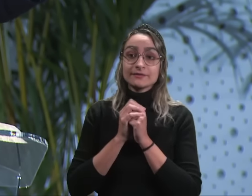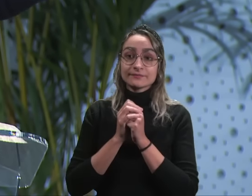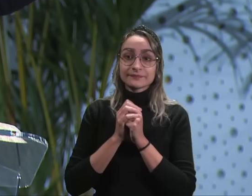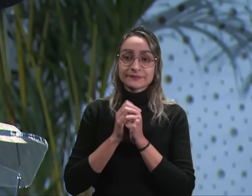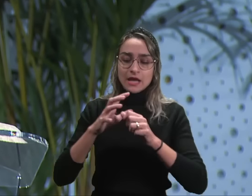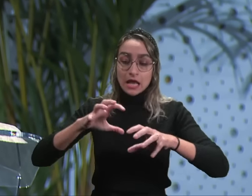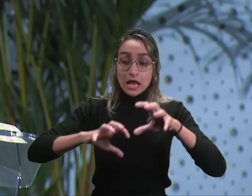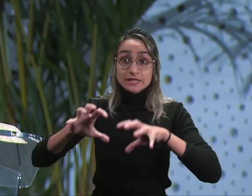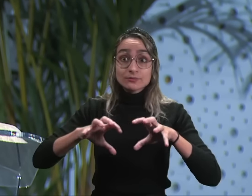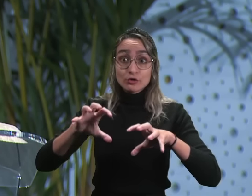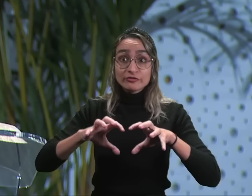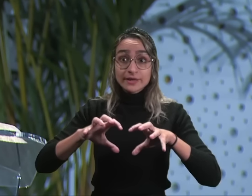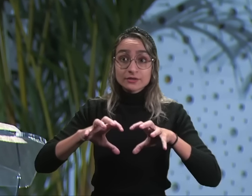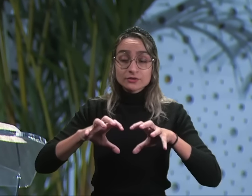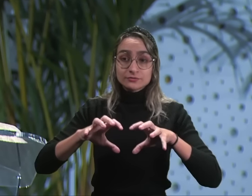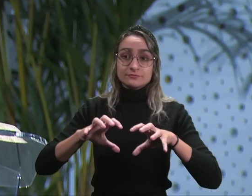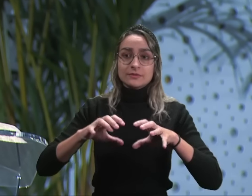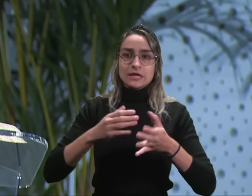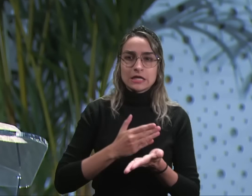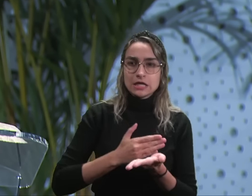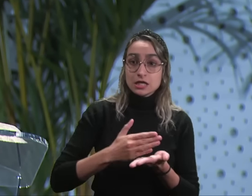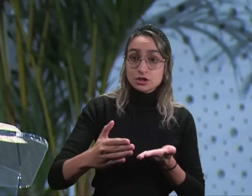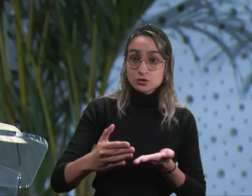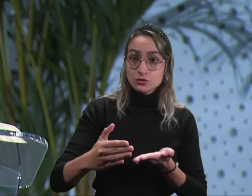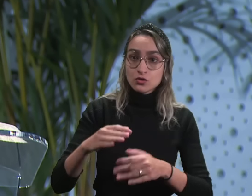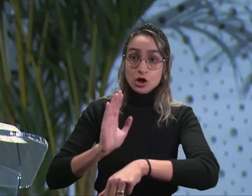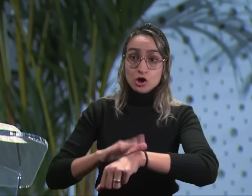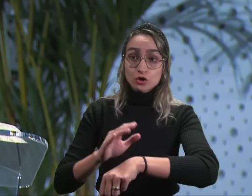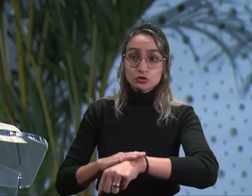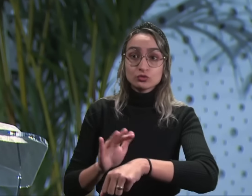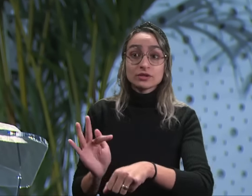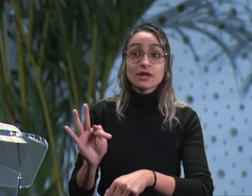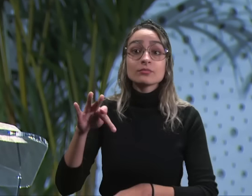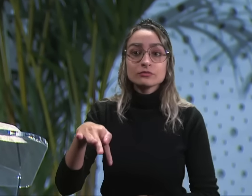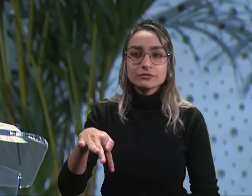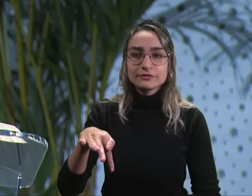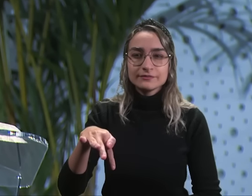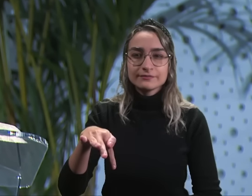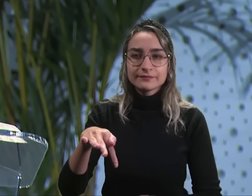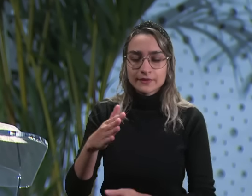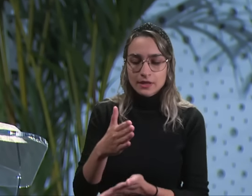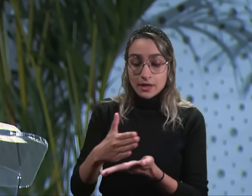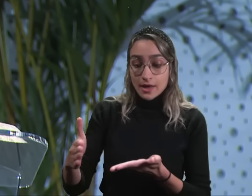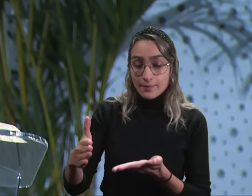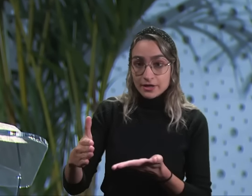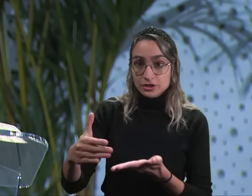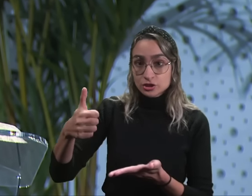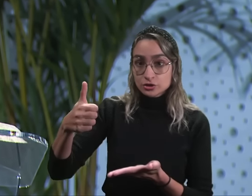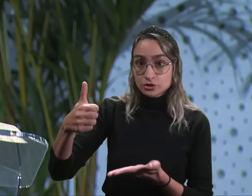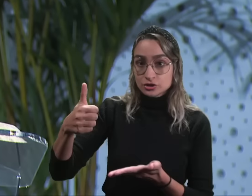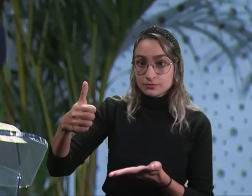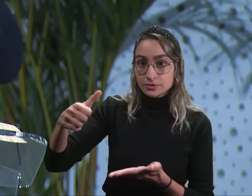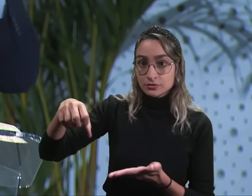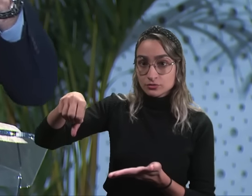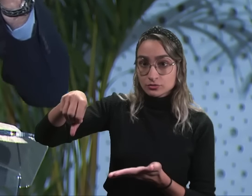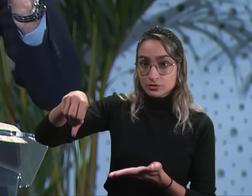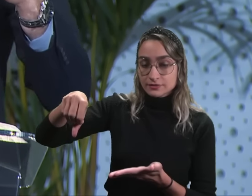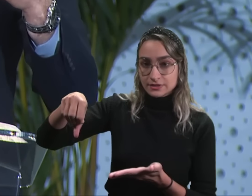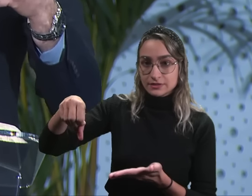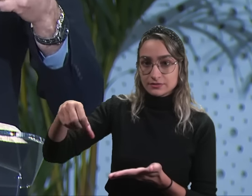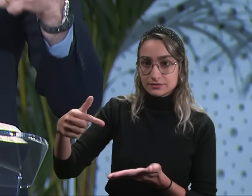movimento que se iniciou no tempo do fim a partir de 1798 é sem dúvida uma